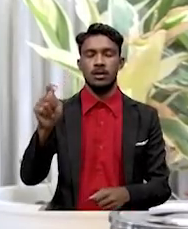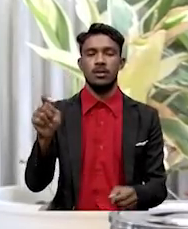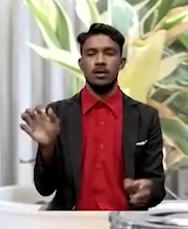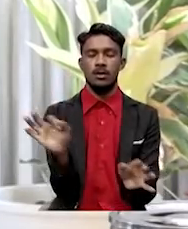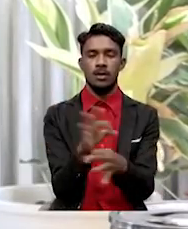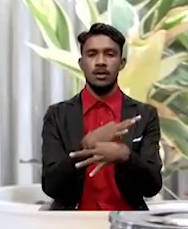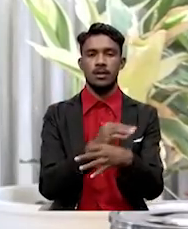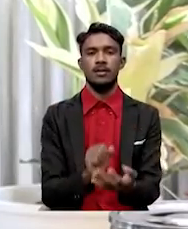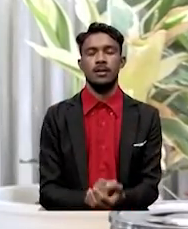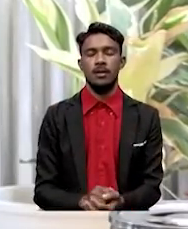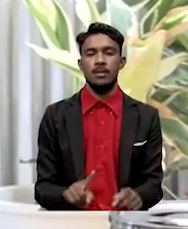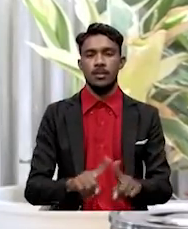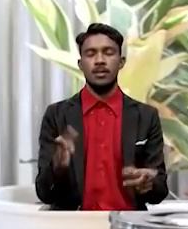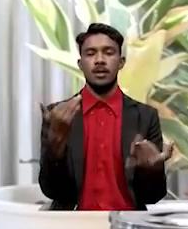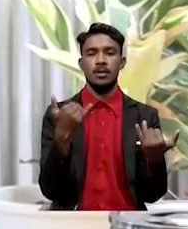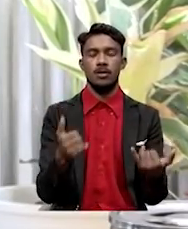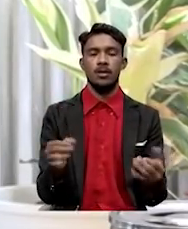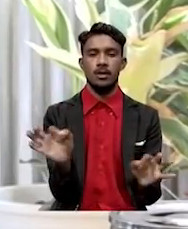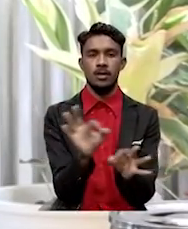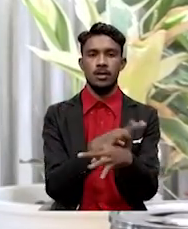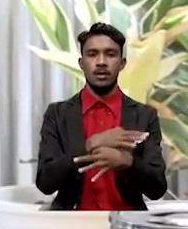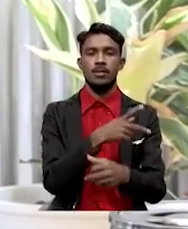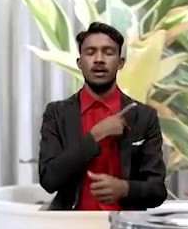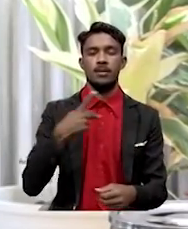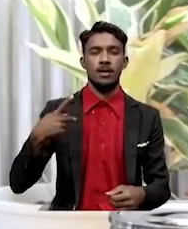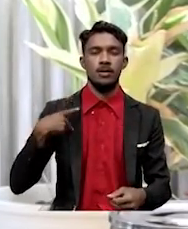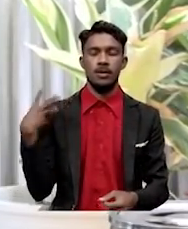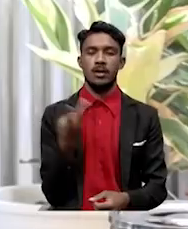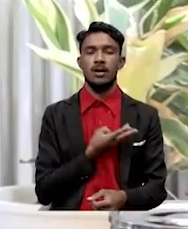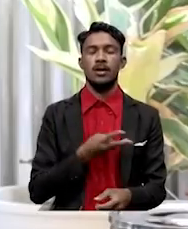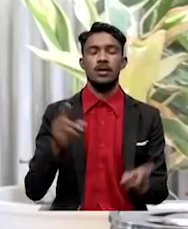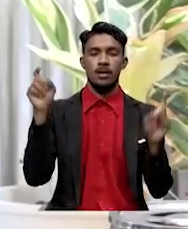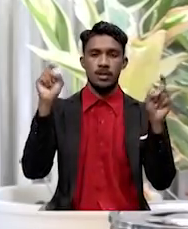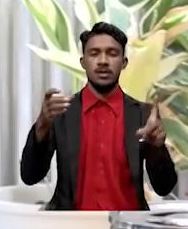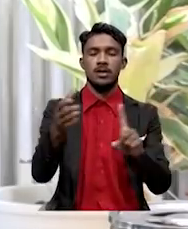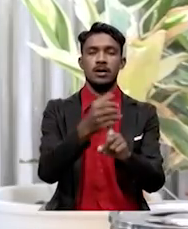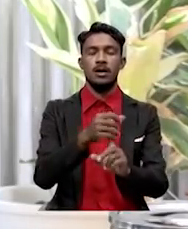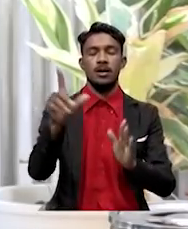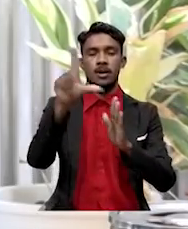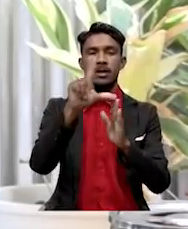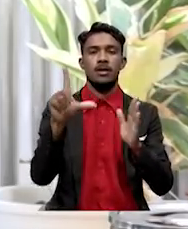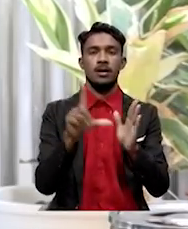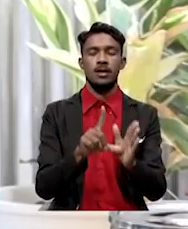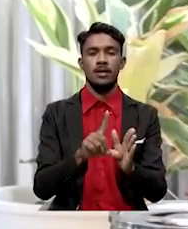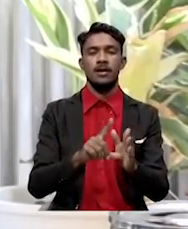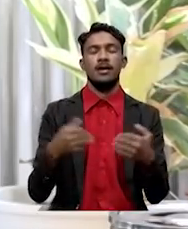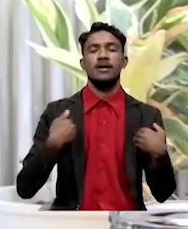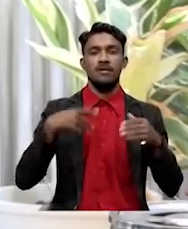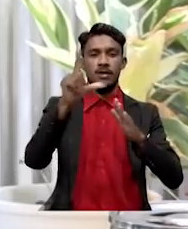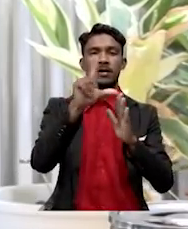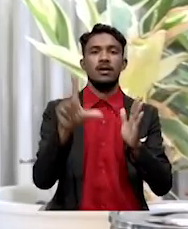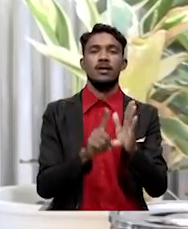Agora, ato dissolve o parlamento, né, e tá precisa cair para a Constituição. E a Constituição, até